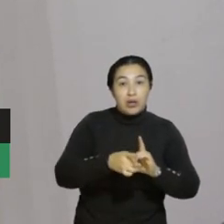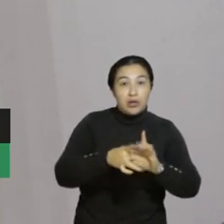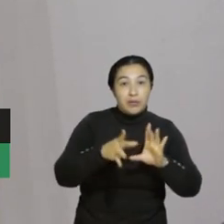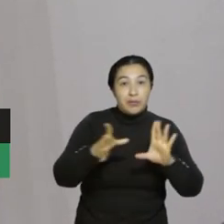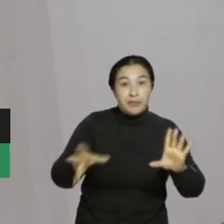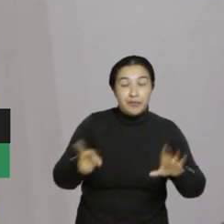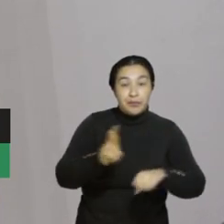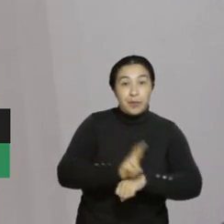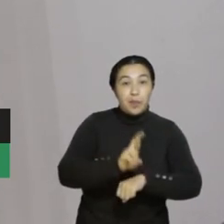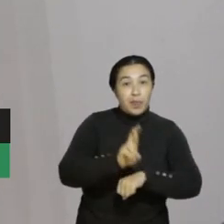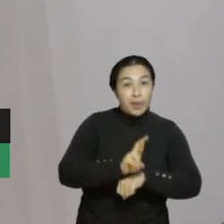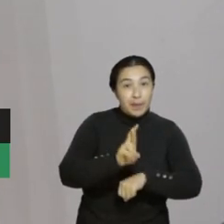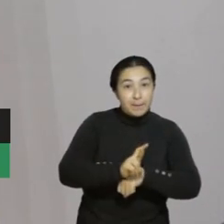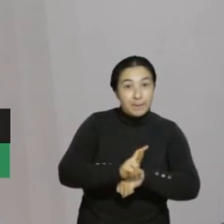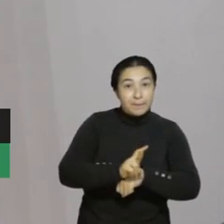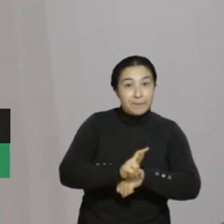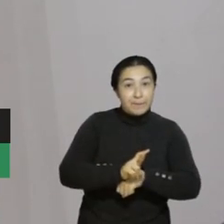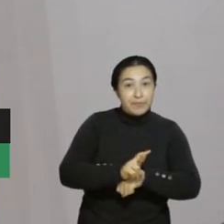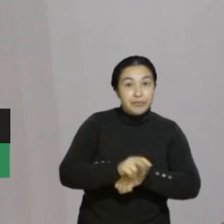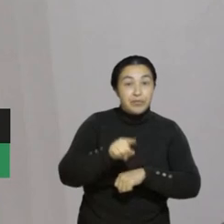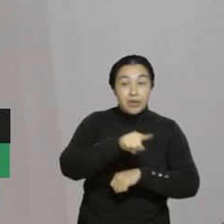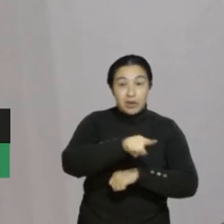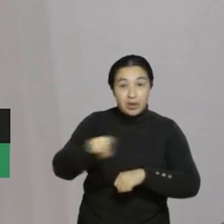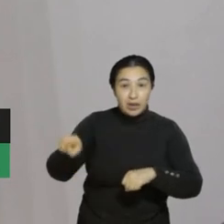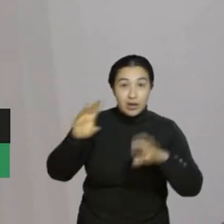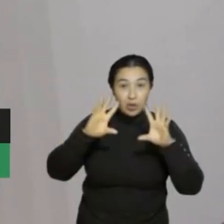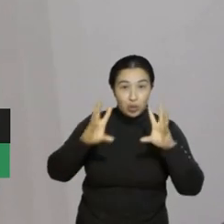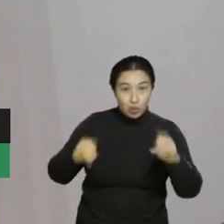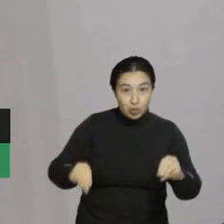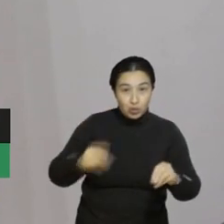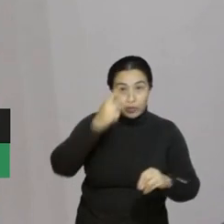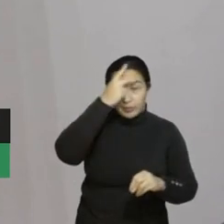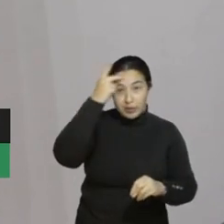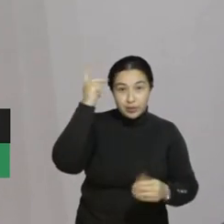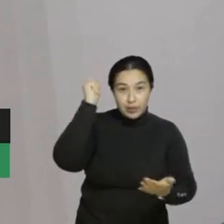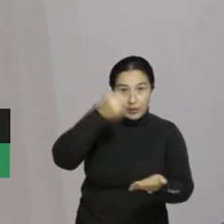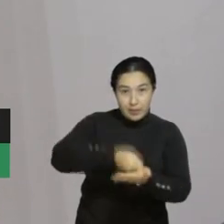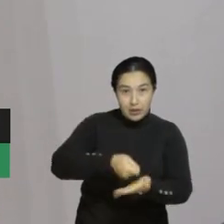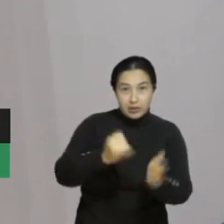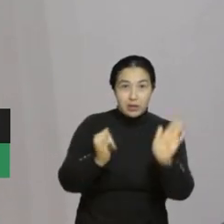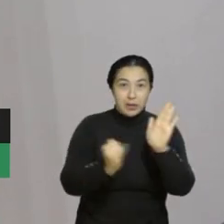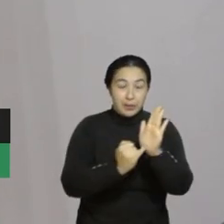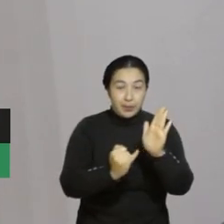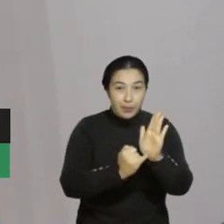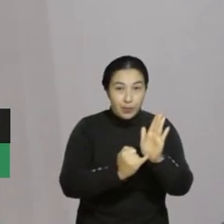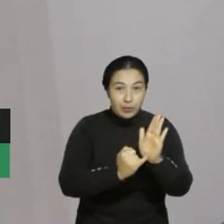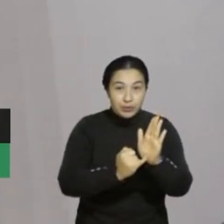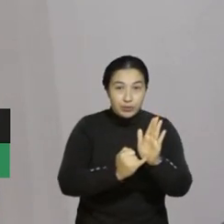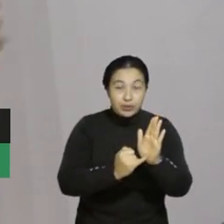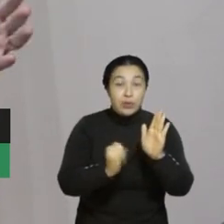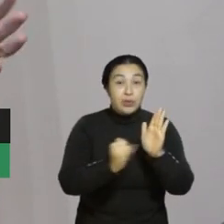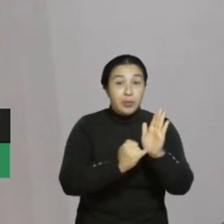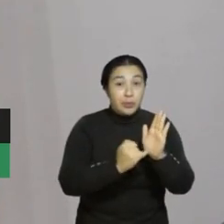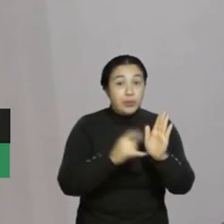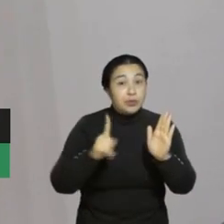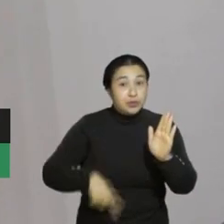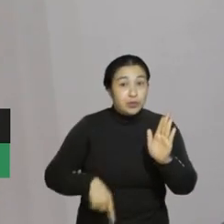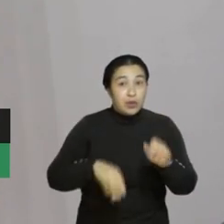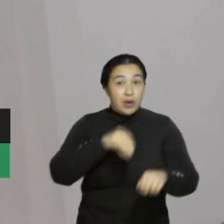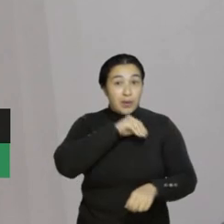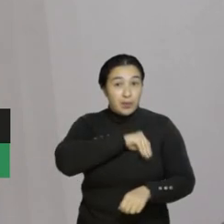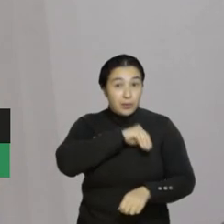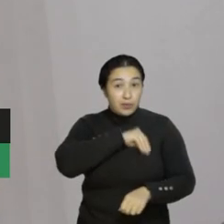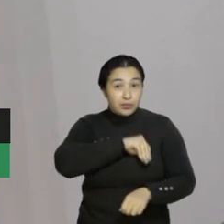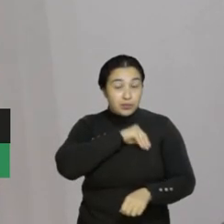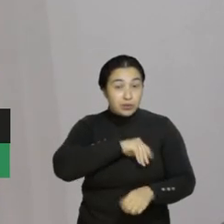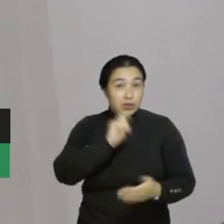representativa, que é quando os cidadãos todos, todo mundo, paga impostos, e esses impostos servem para pagar o salário de um pequeno grupo